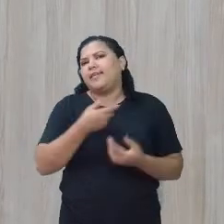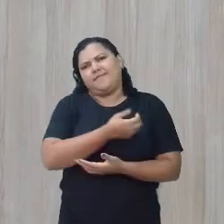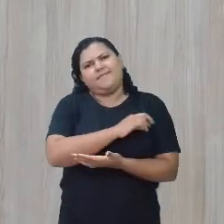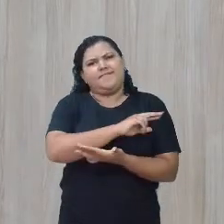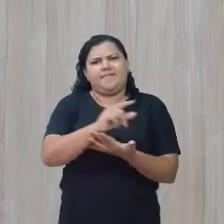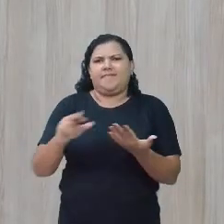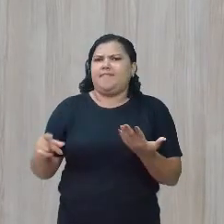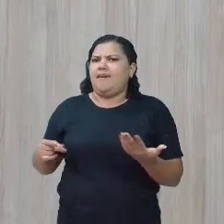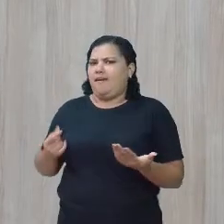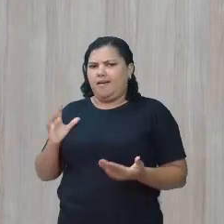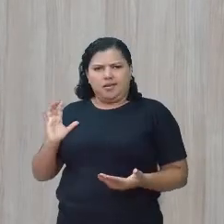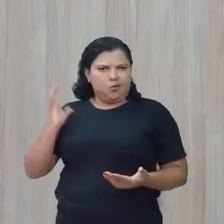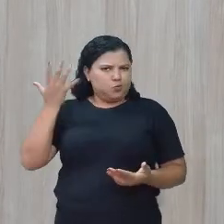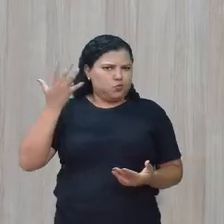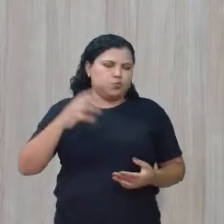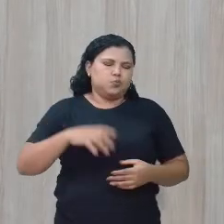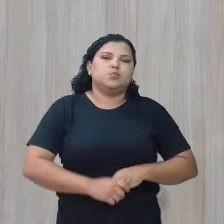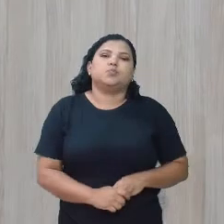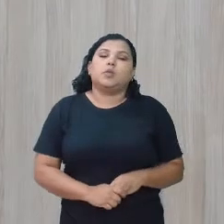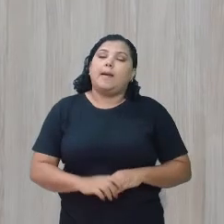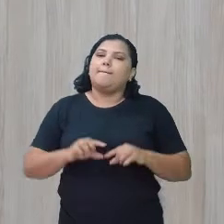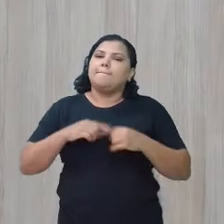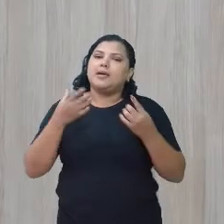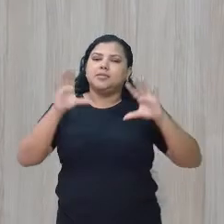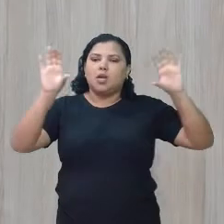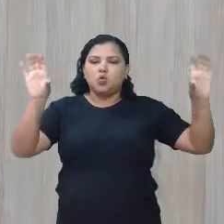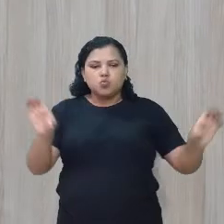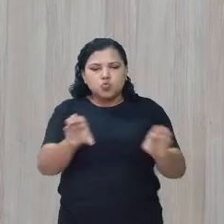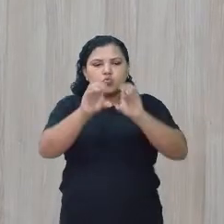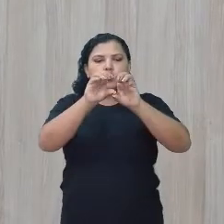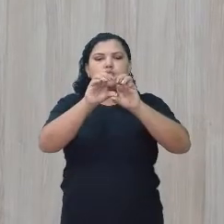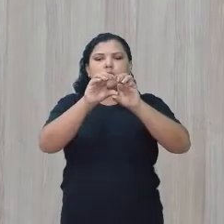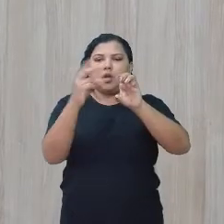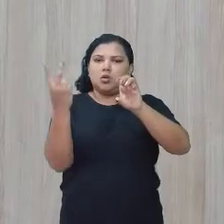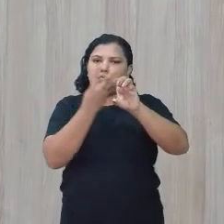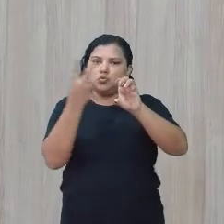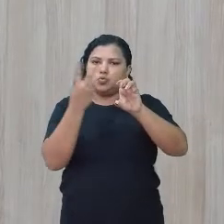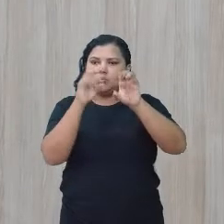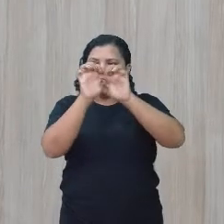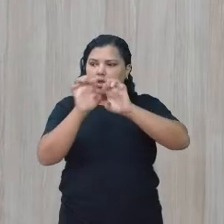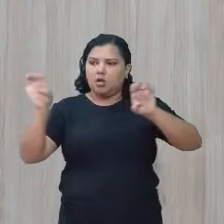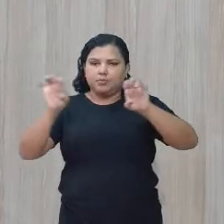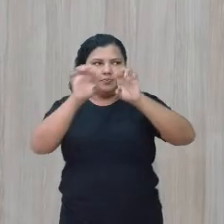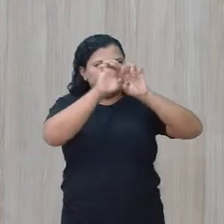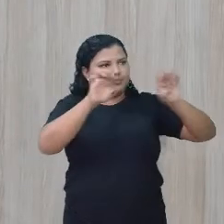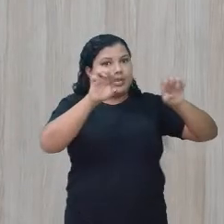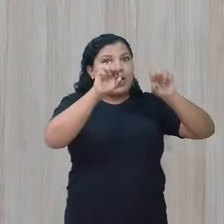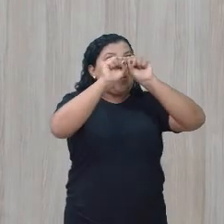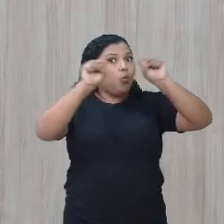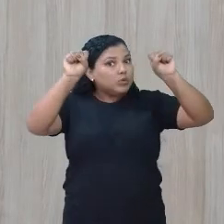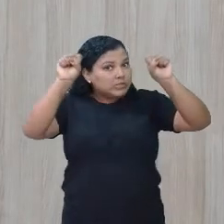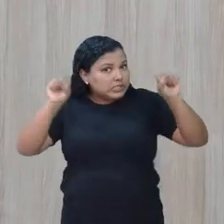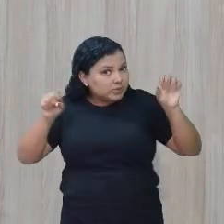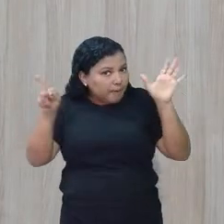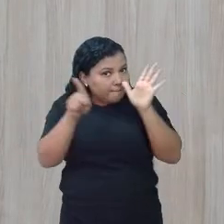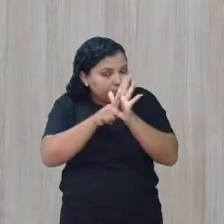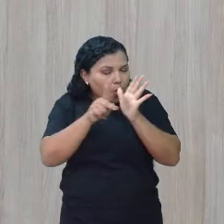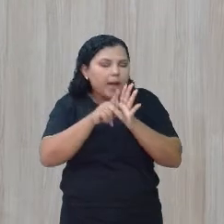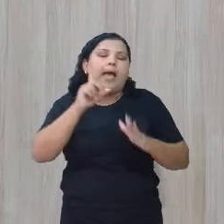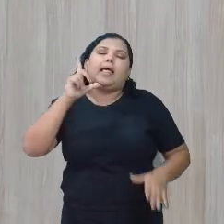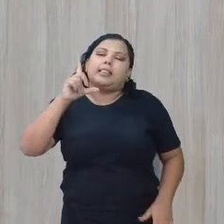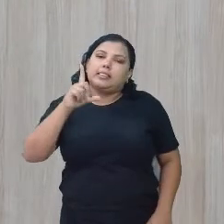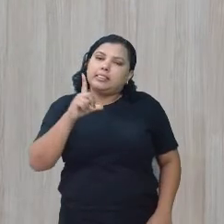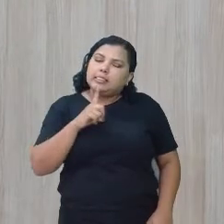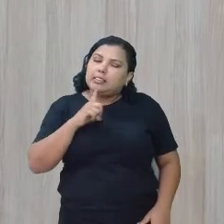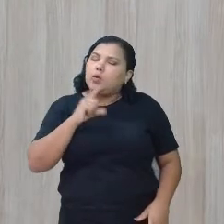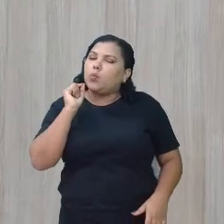infinitas soluções, certo? Mas quando a gente junta essas duas equações, montando um sistema de equação, a gente